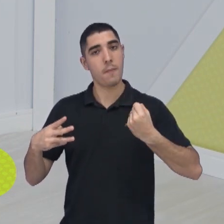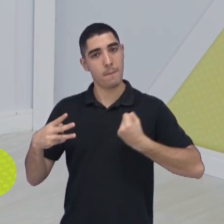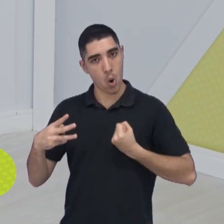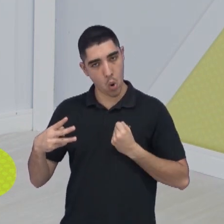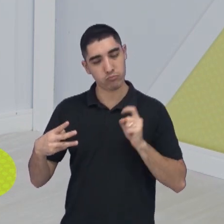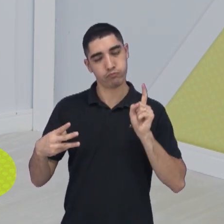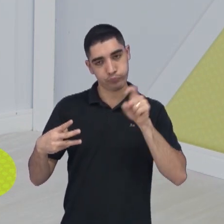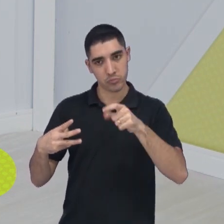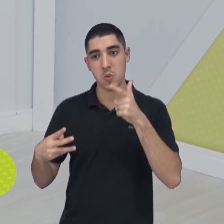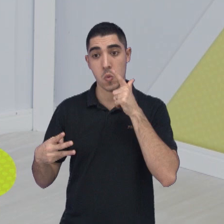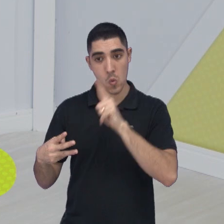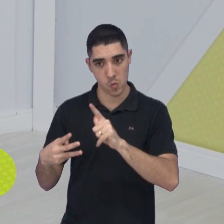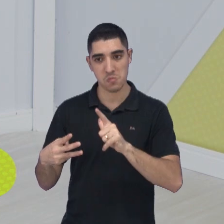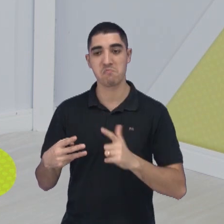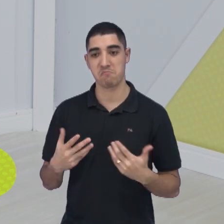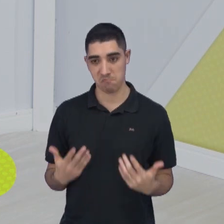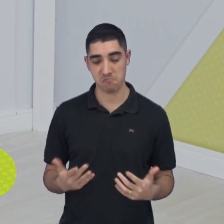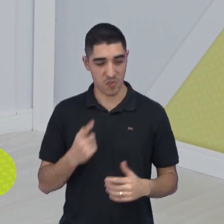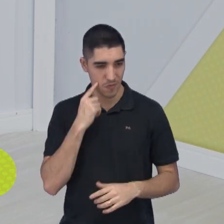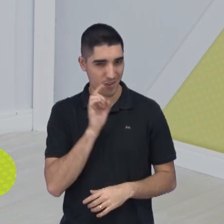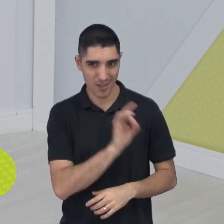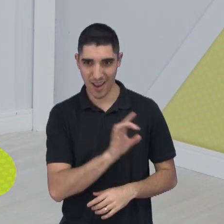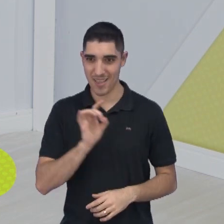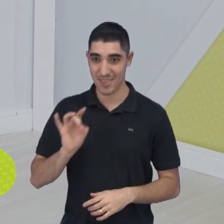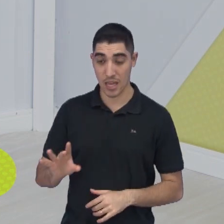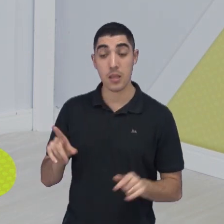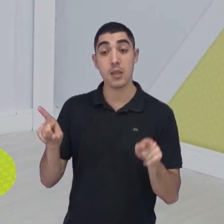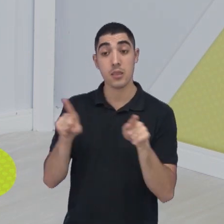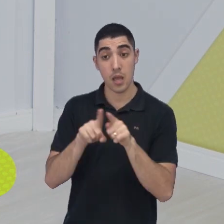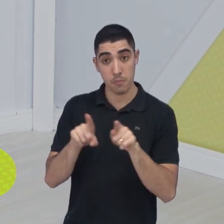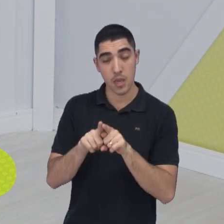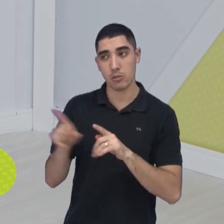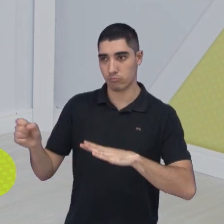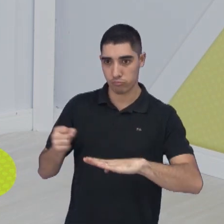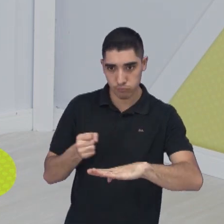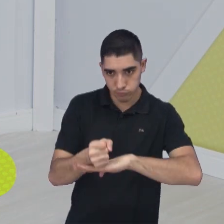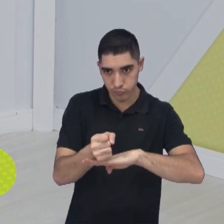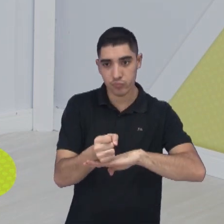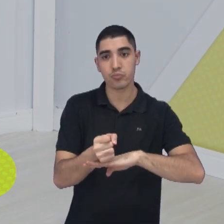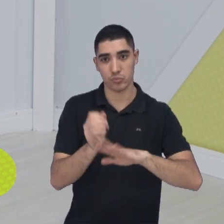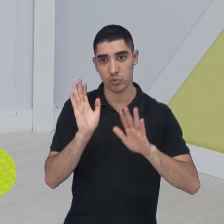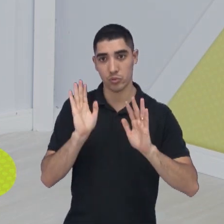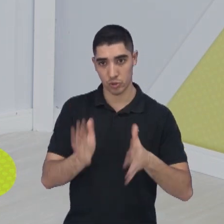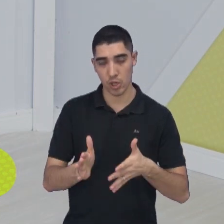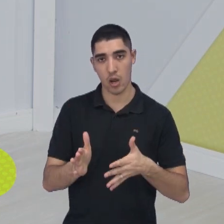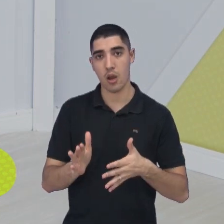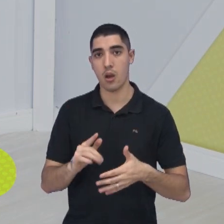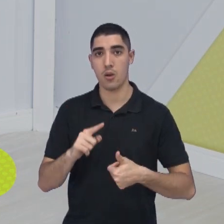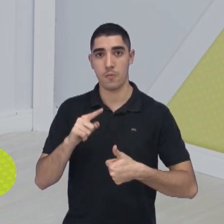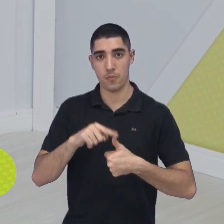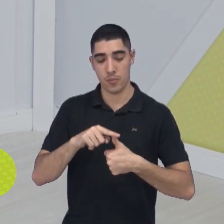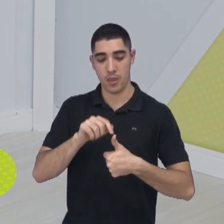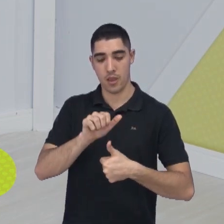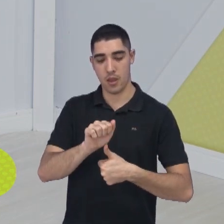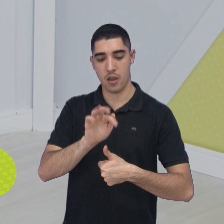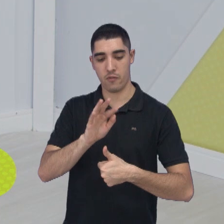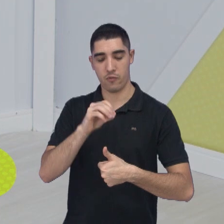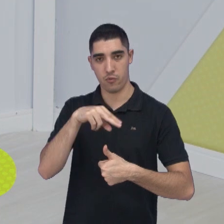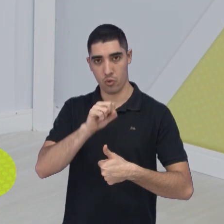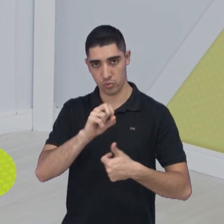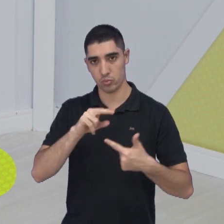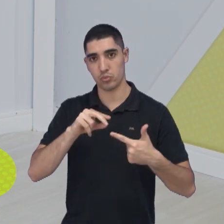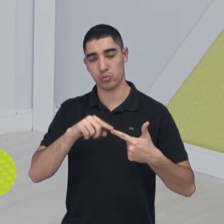5 rebotes, os números individuais da partida. Ainda entraram no jogo por ordem de minutagem de quadra o Afonso Vitão, o